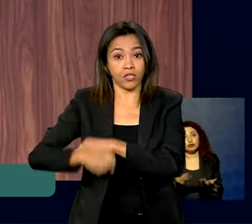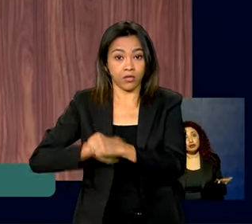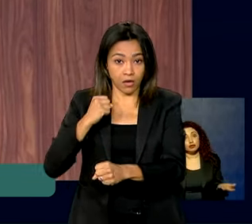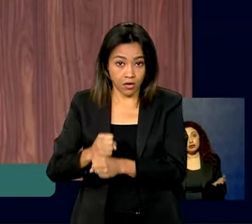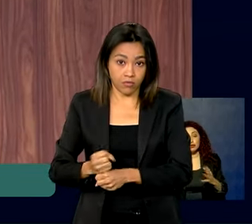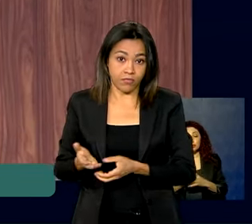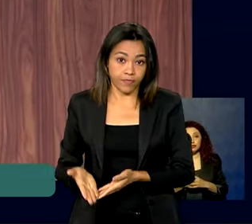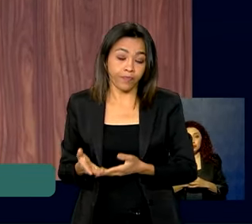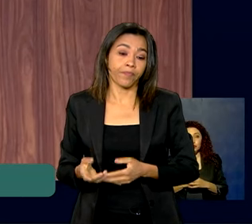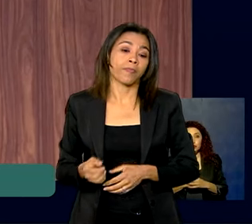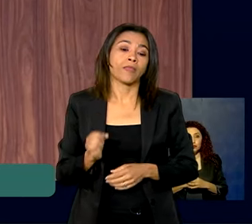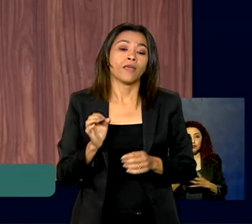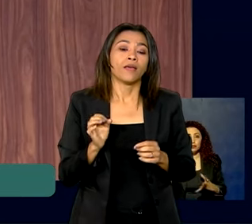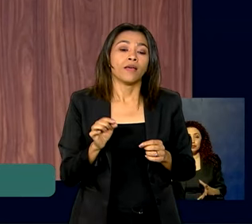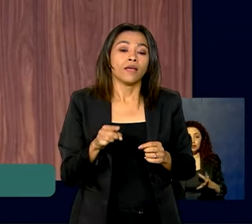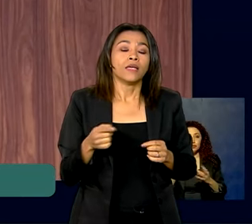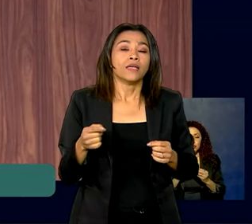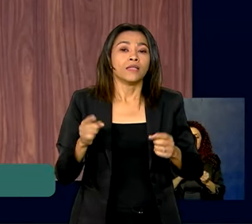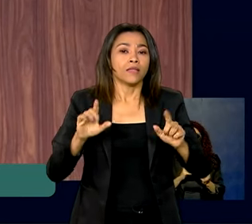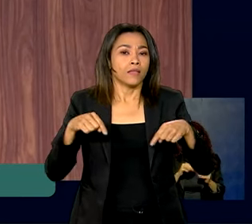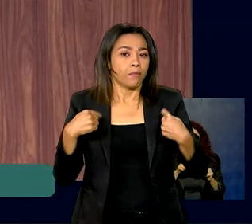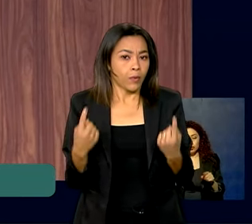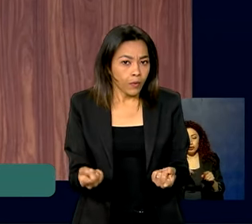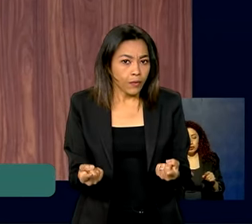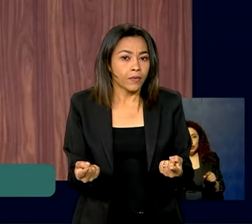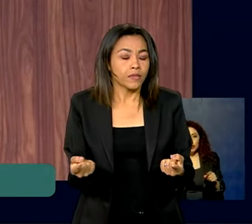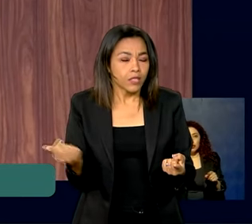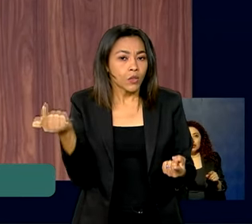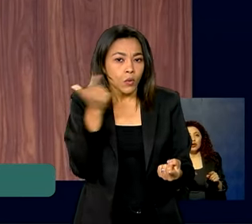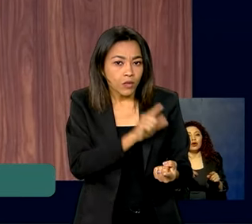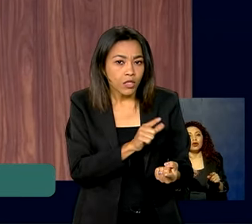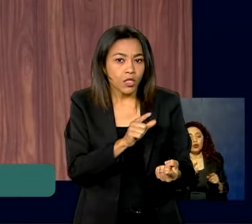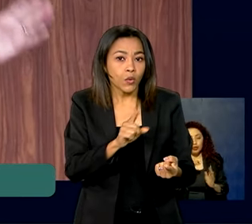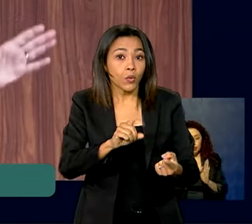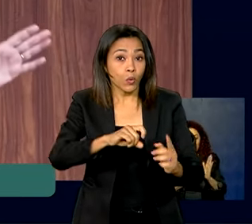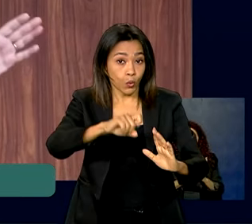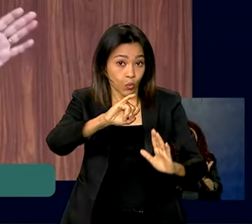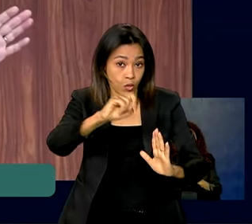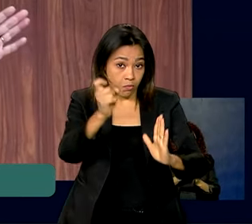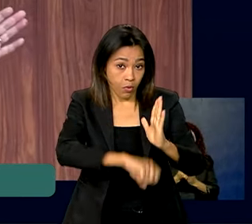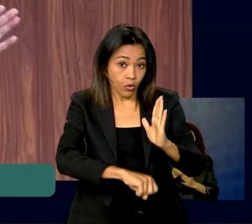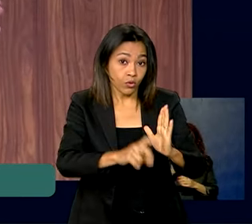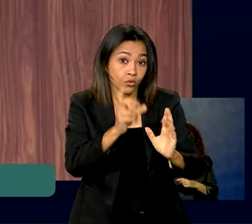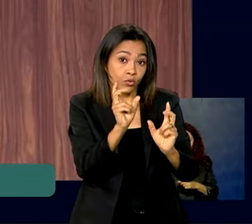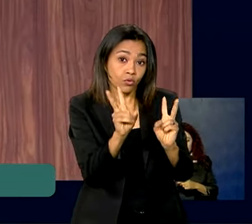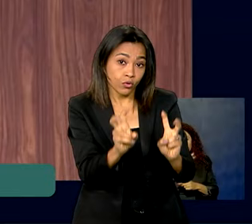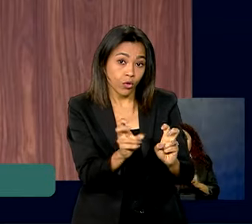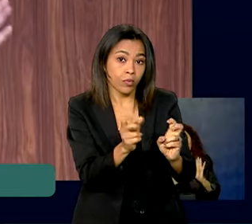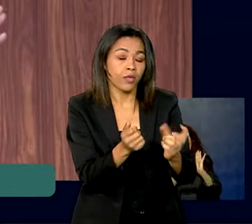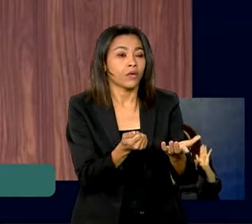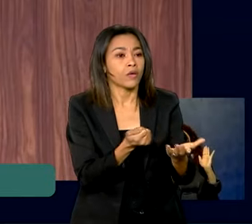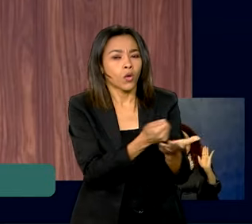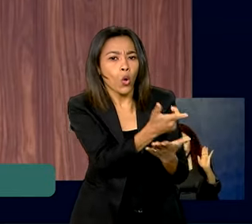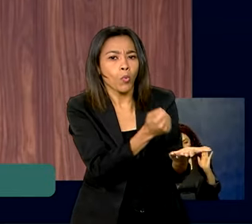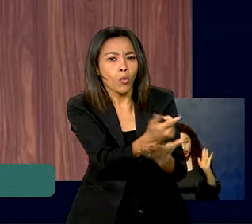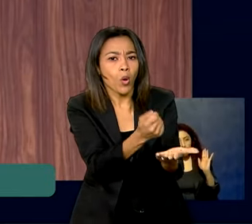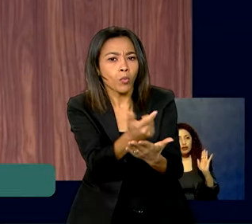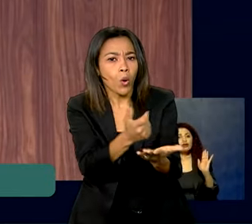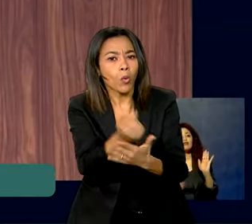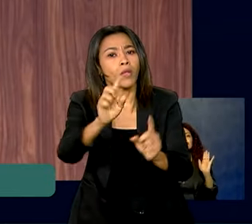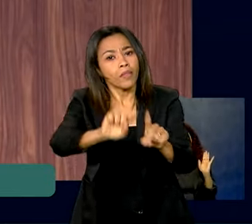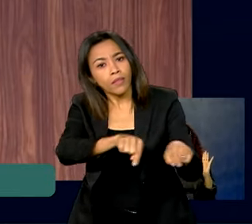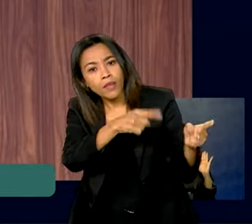a a remessa do do Imposto sobre eh tributo sobre consumo nós vamos apresentar pro governo A Fazenda vai apresentar pro